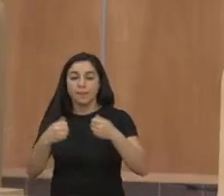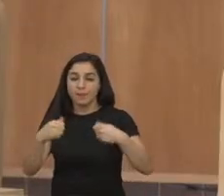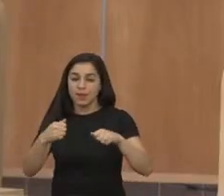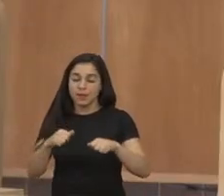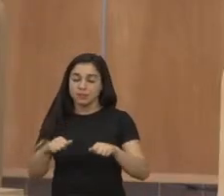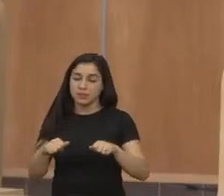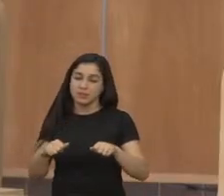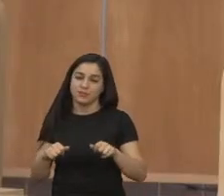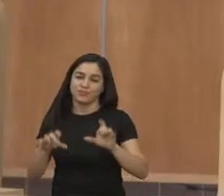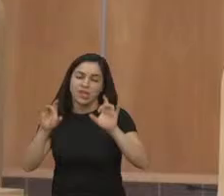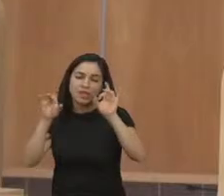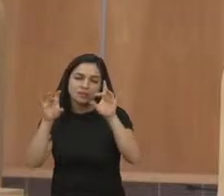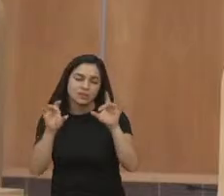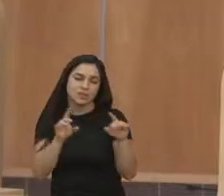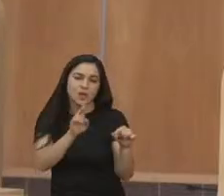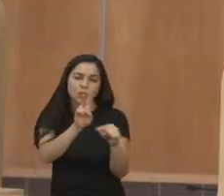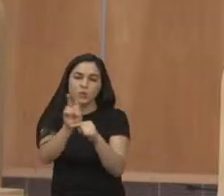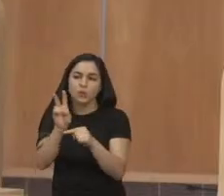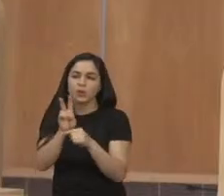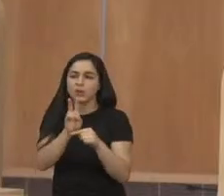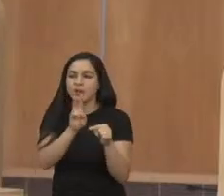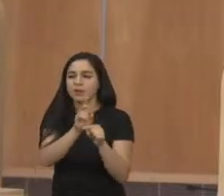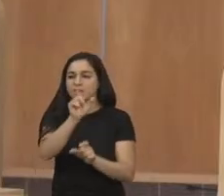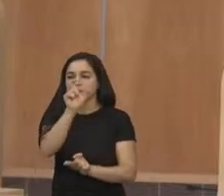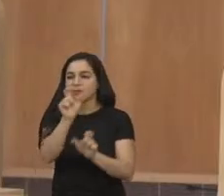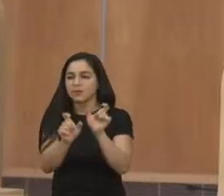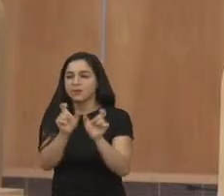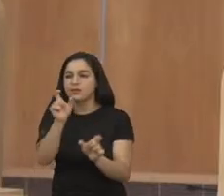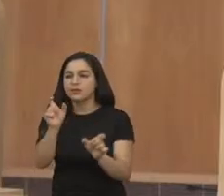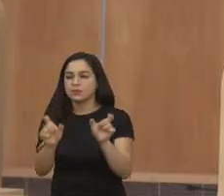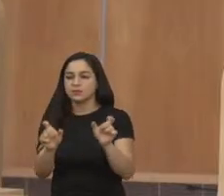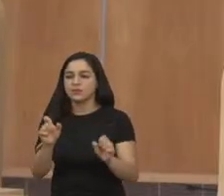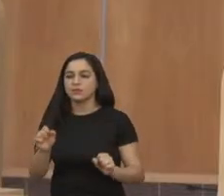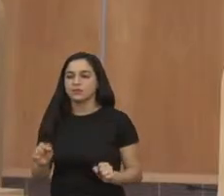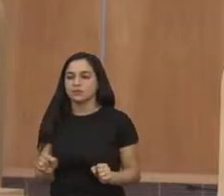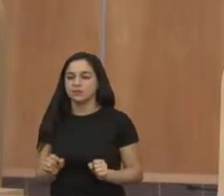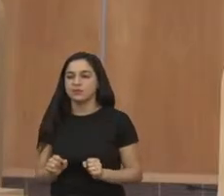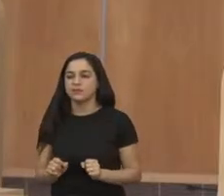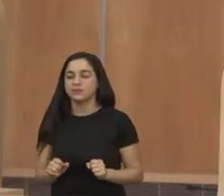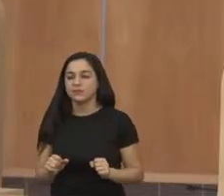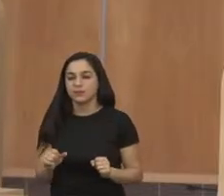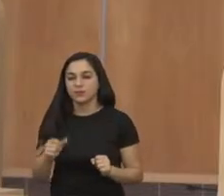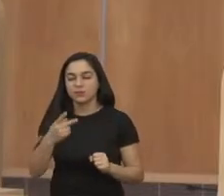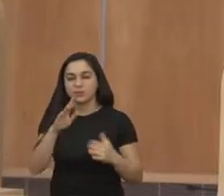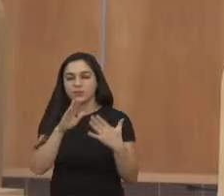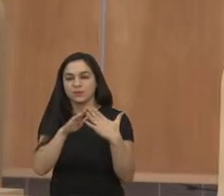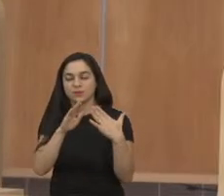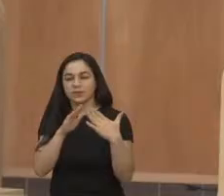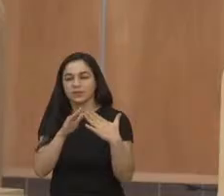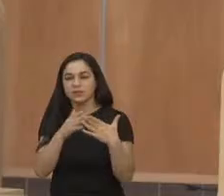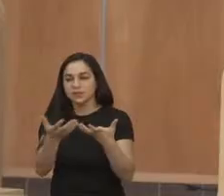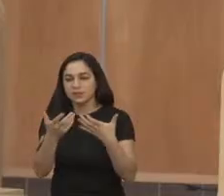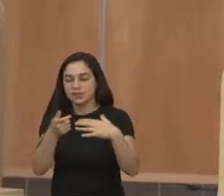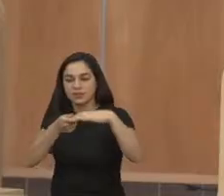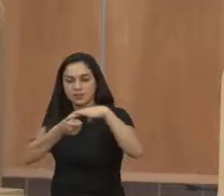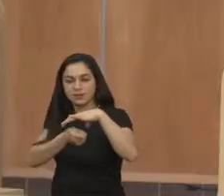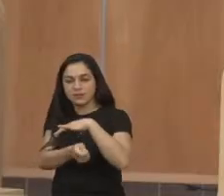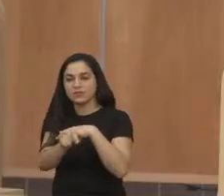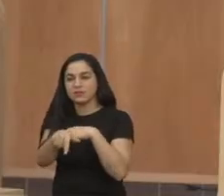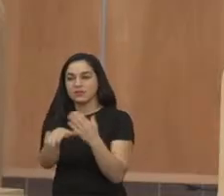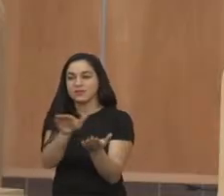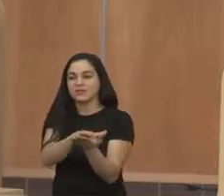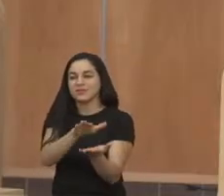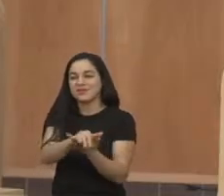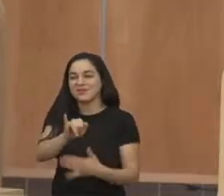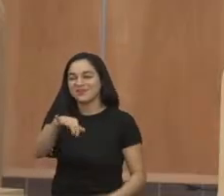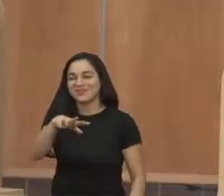especial também para as pessoas que têm que regularizar a sua casa, para os empreendedores que querem investir em Jacareí, na cidade.